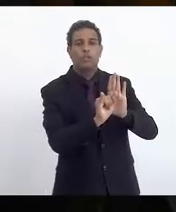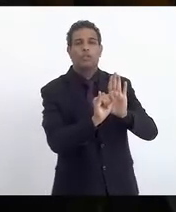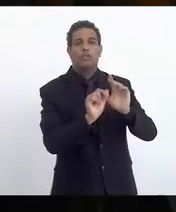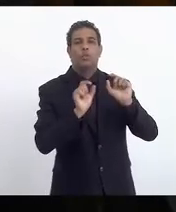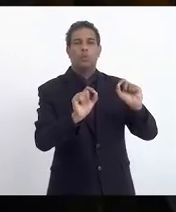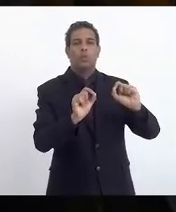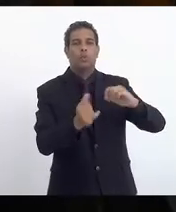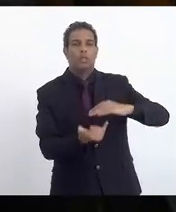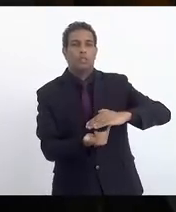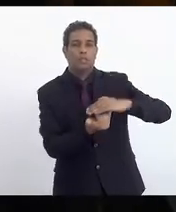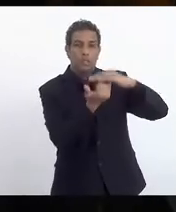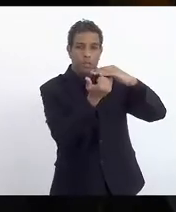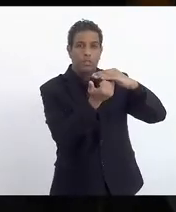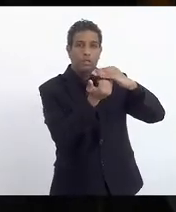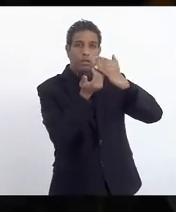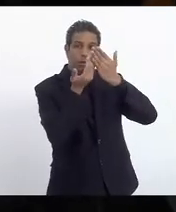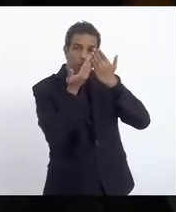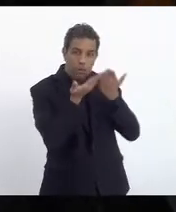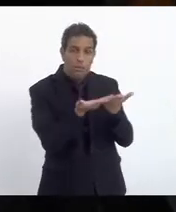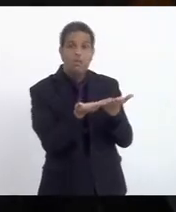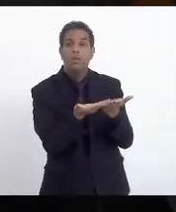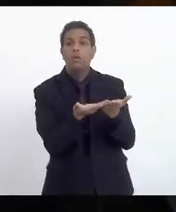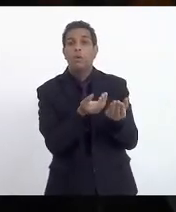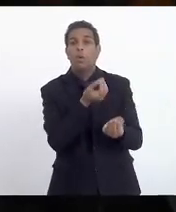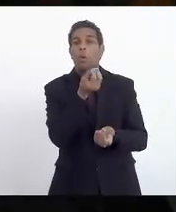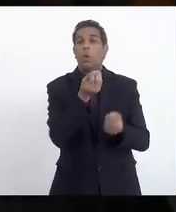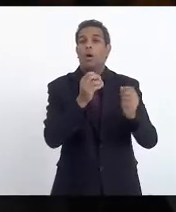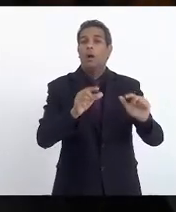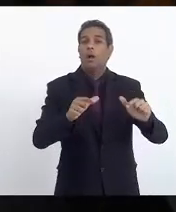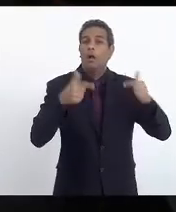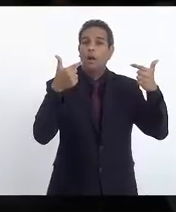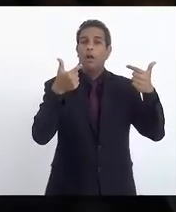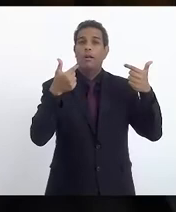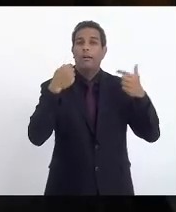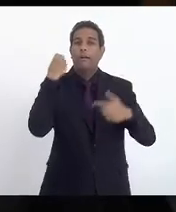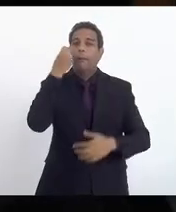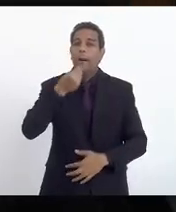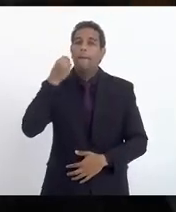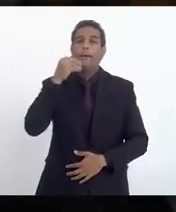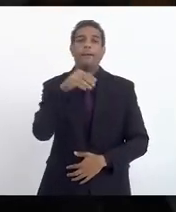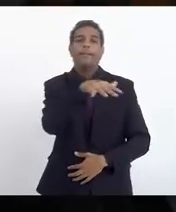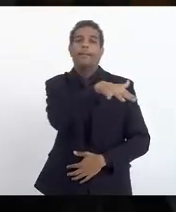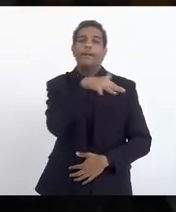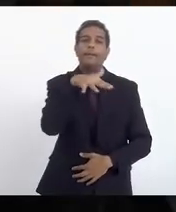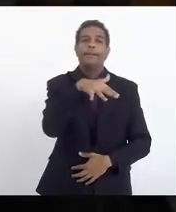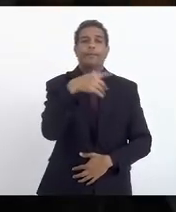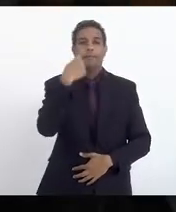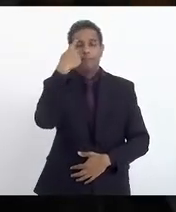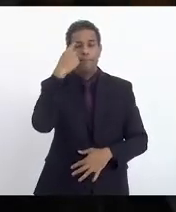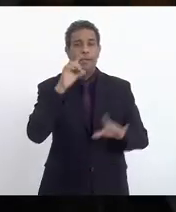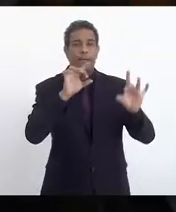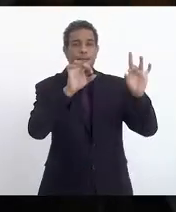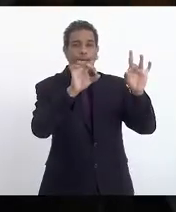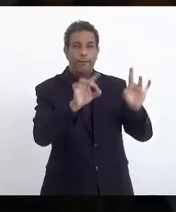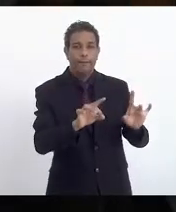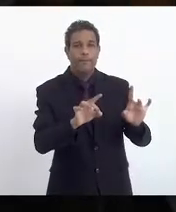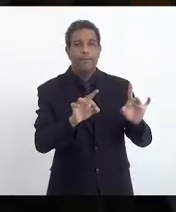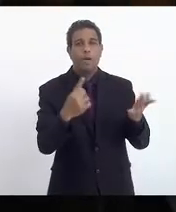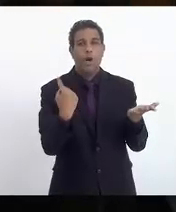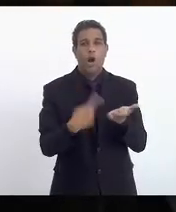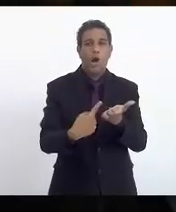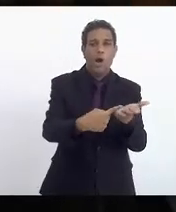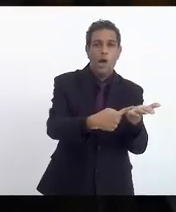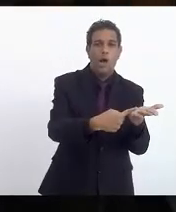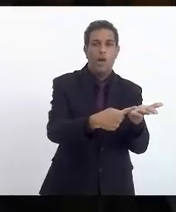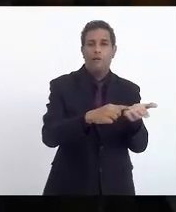instituição tinta e a vida vida e a vida como grande especialista em tudo parece que é especialista em tudo vamos